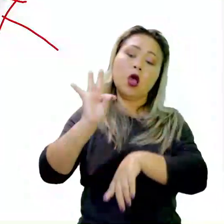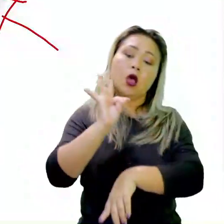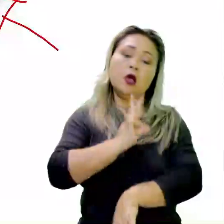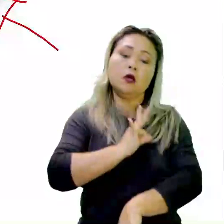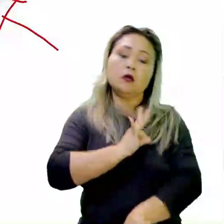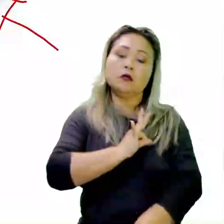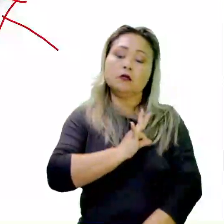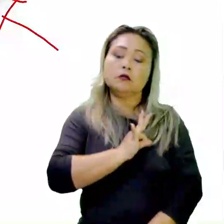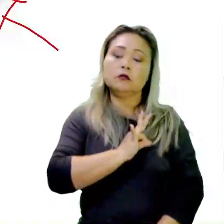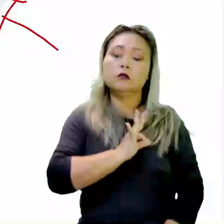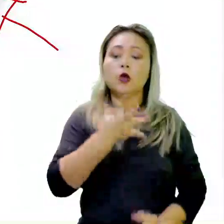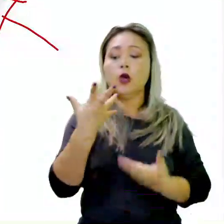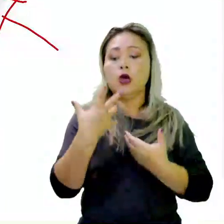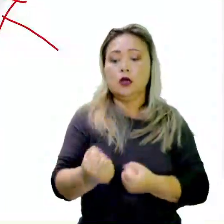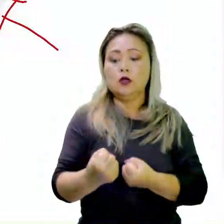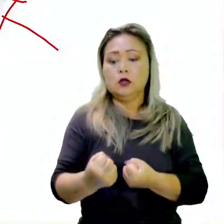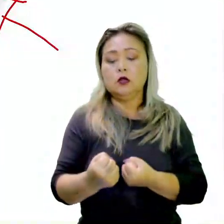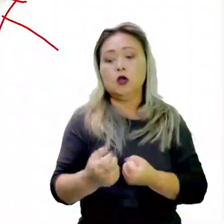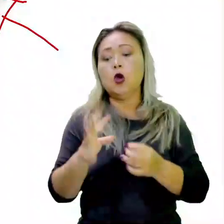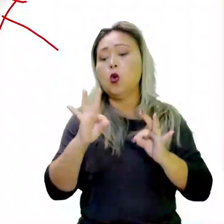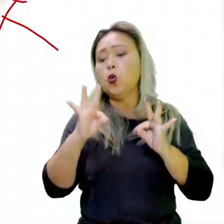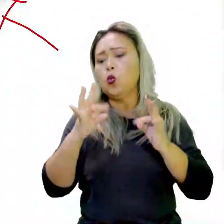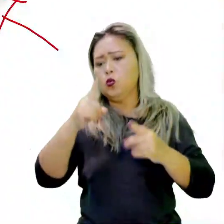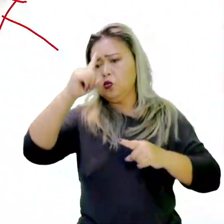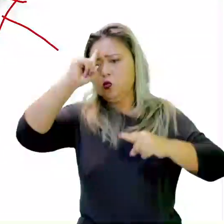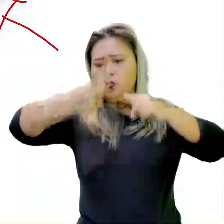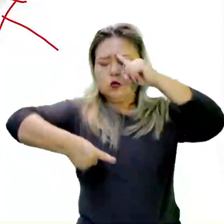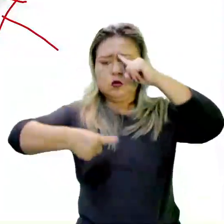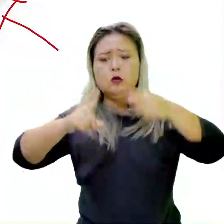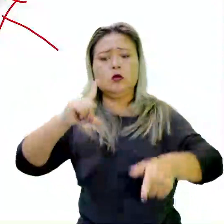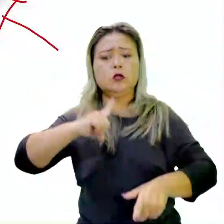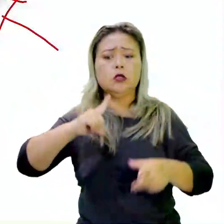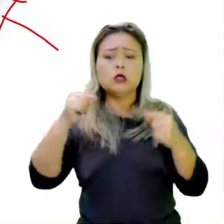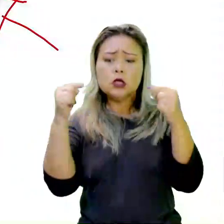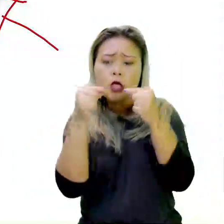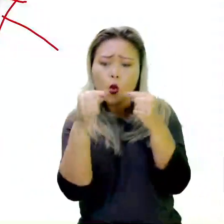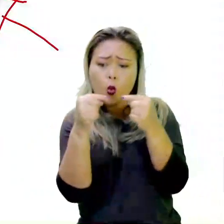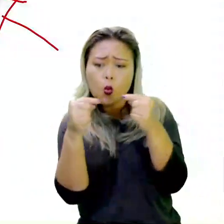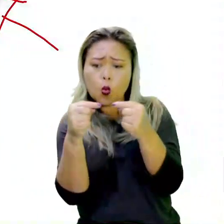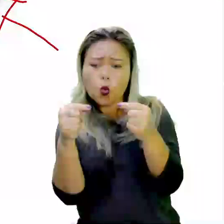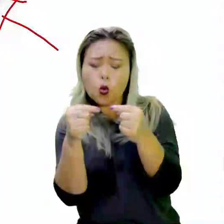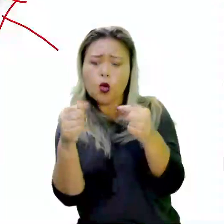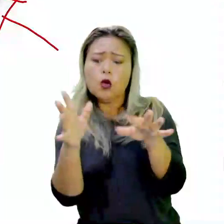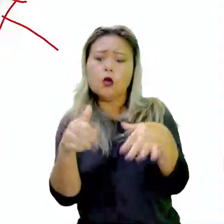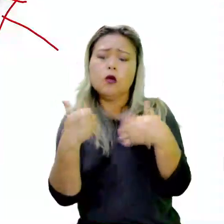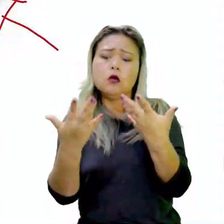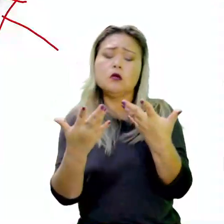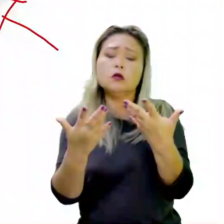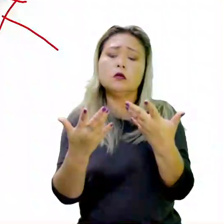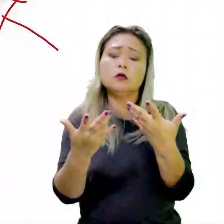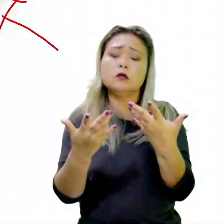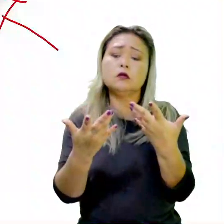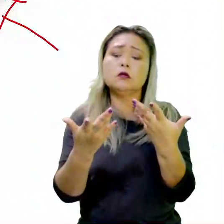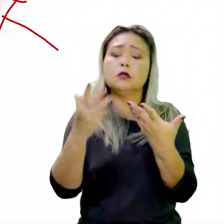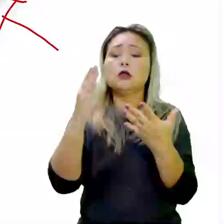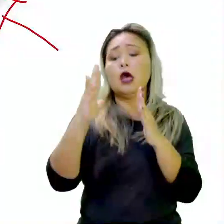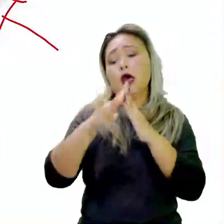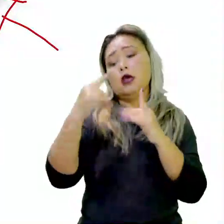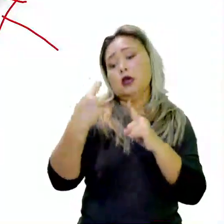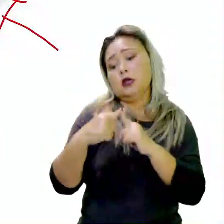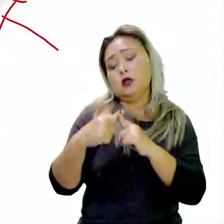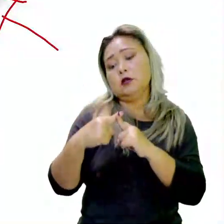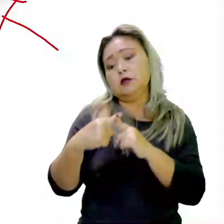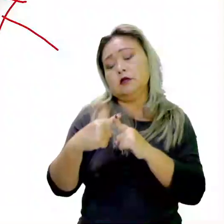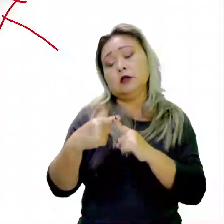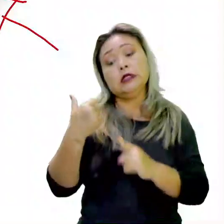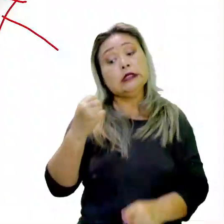técnicas que não eram aceitas, porque tudo era determinado, tinha que ser de acordo com a determinação da igreja. E então,